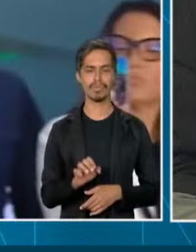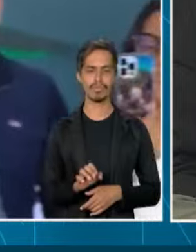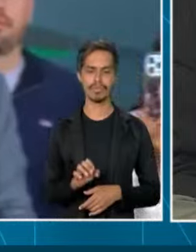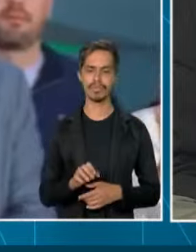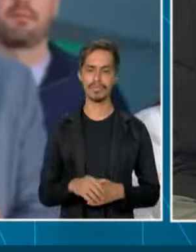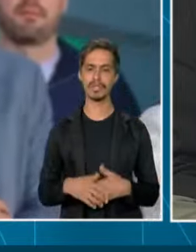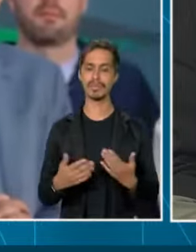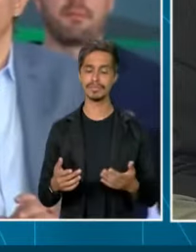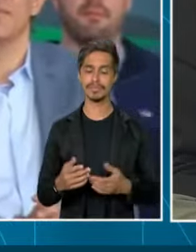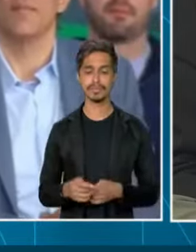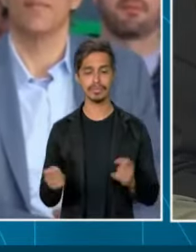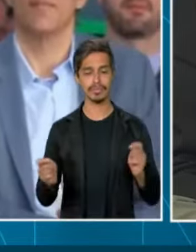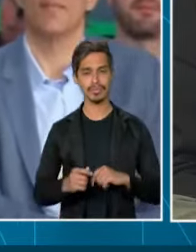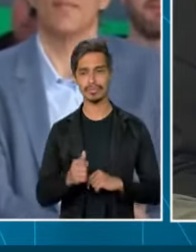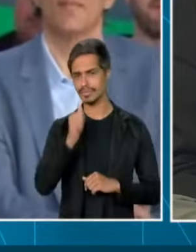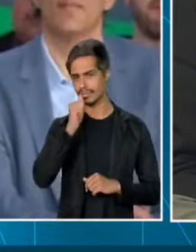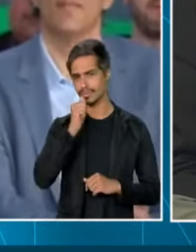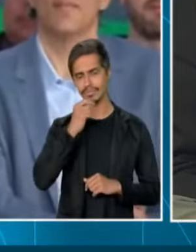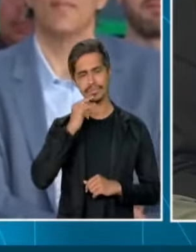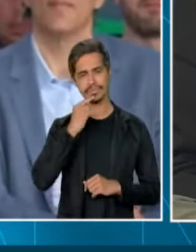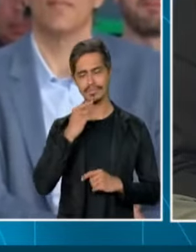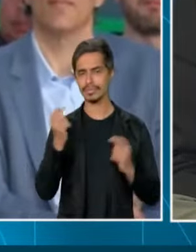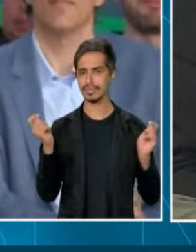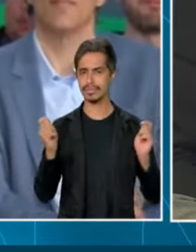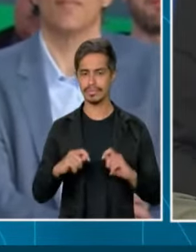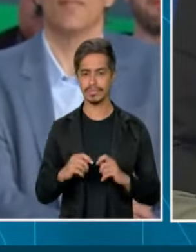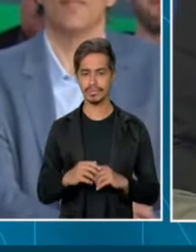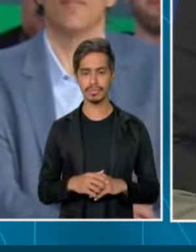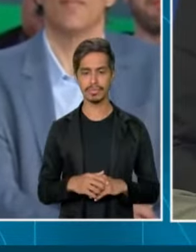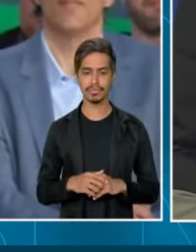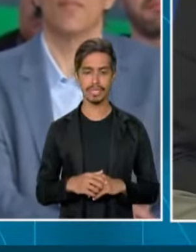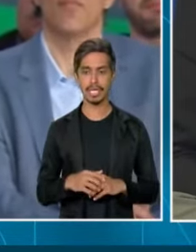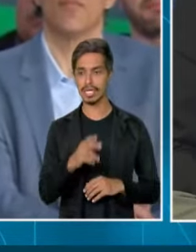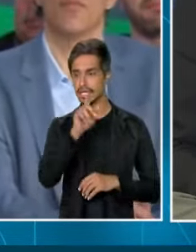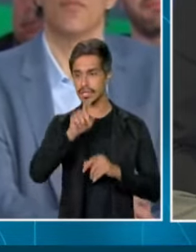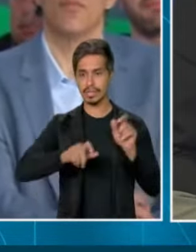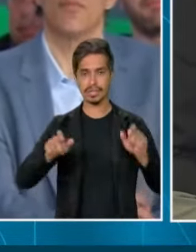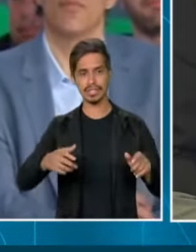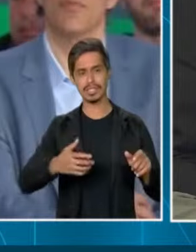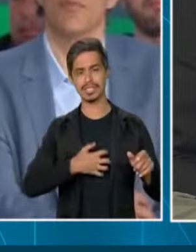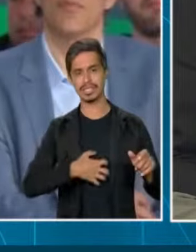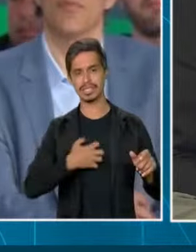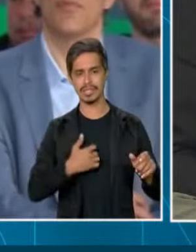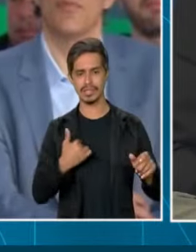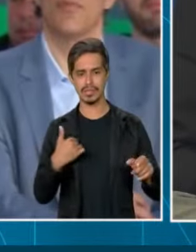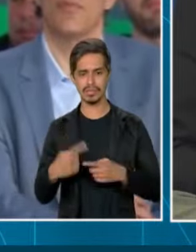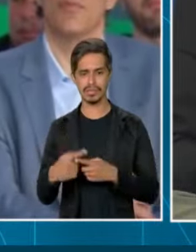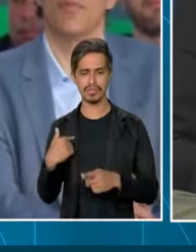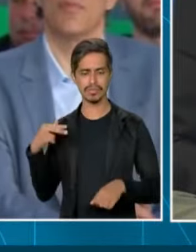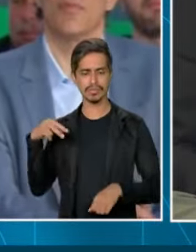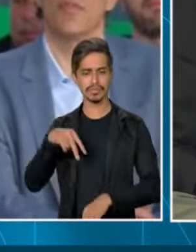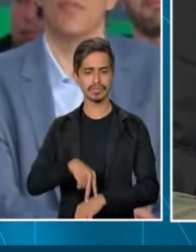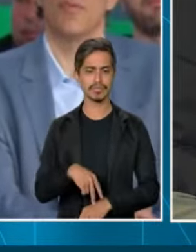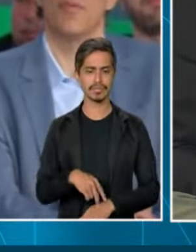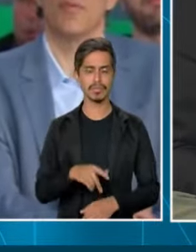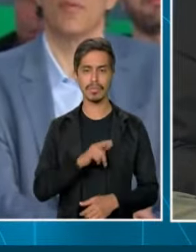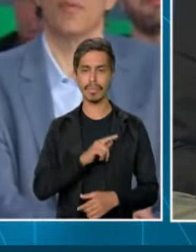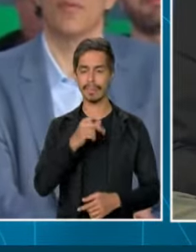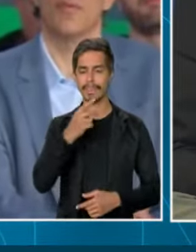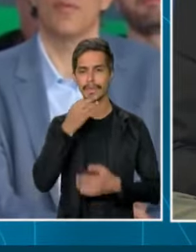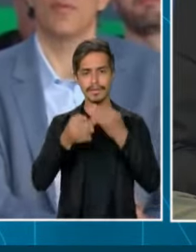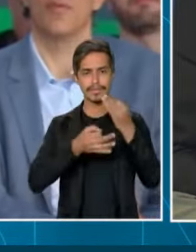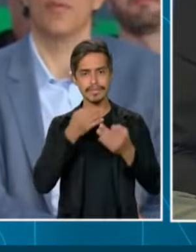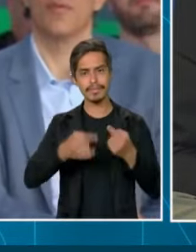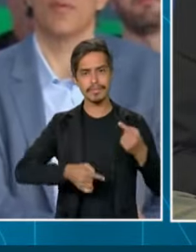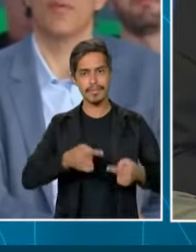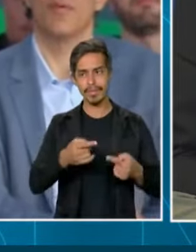esse dado que você colocou com relação à briga ali com o Banco Central. A gente sabe que não existe muita paridade de armas, né? O setor especulativo do mercado